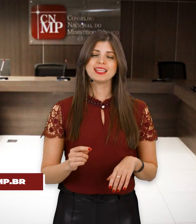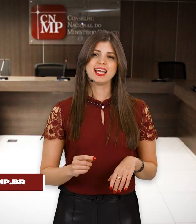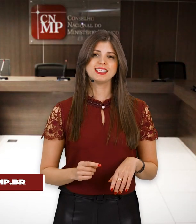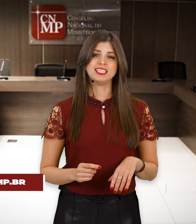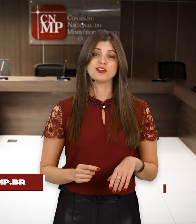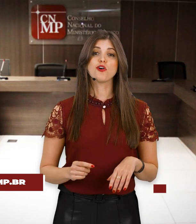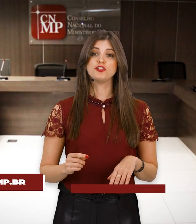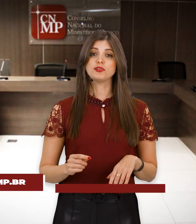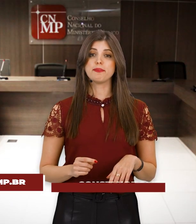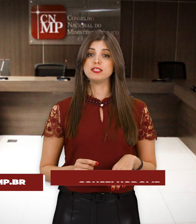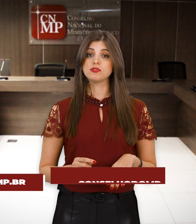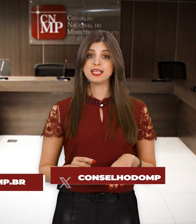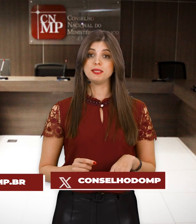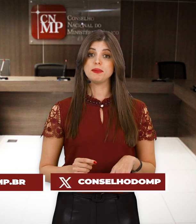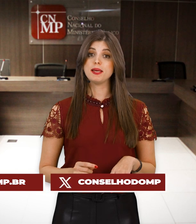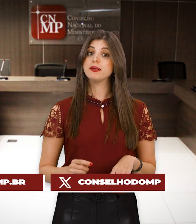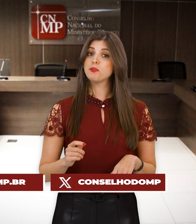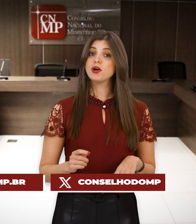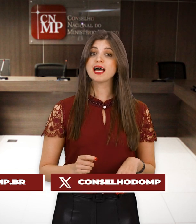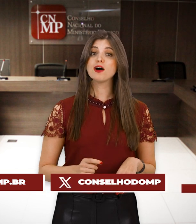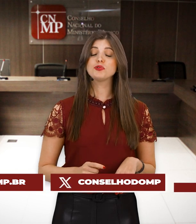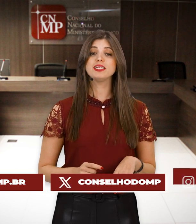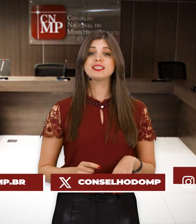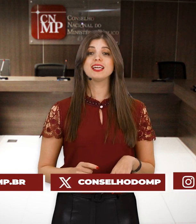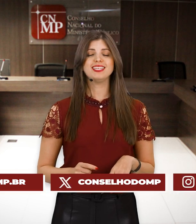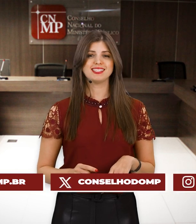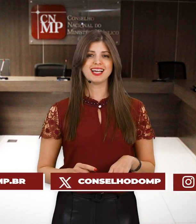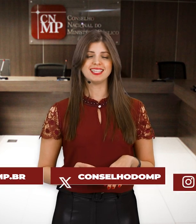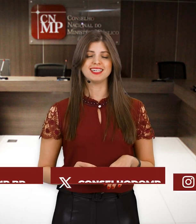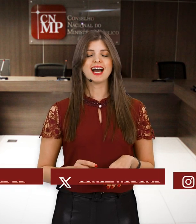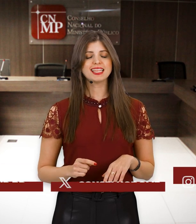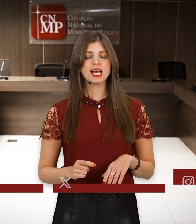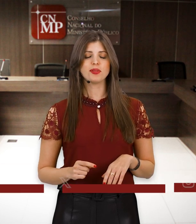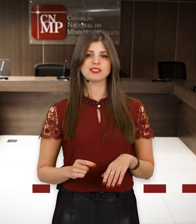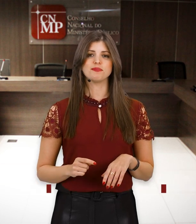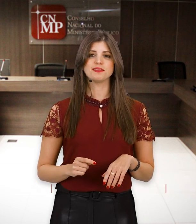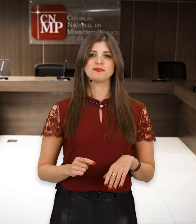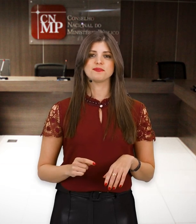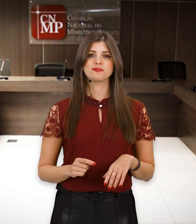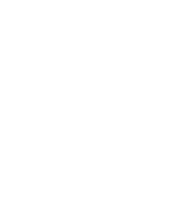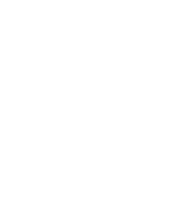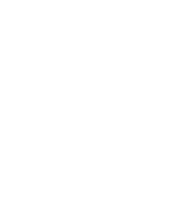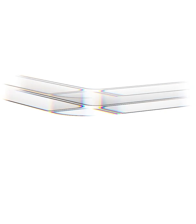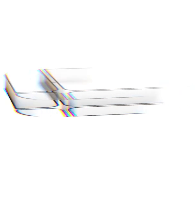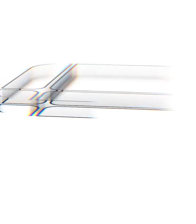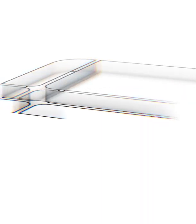comigo até aqui. Confira o trabalho do CNMP pelo portal, Twitter e Instagram. Até a próxima!